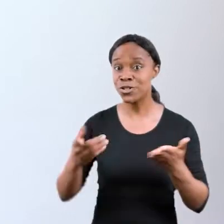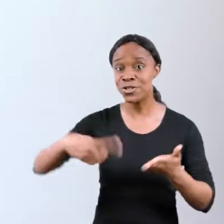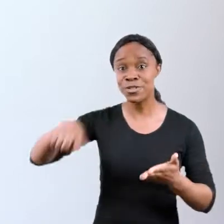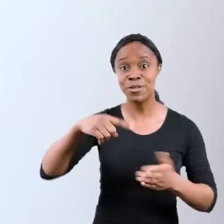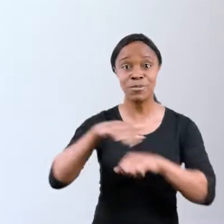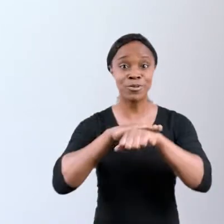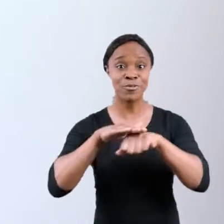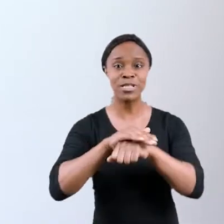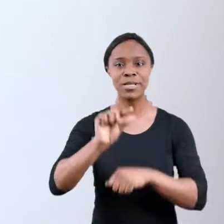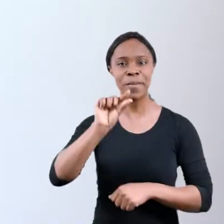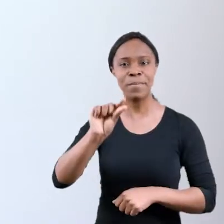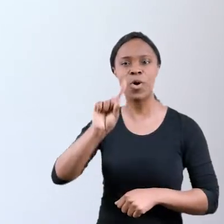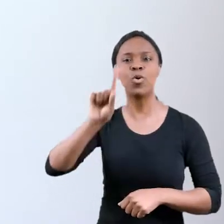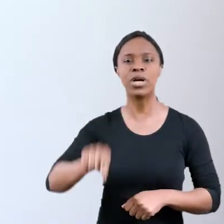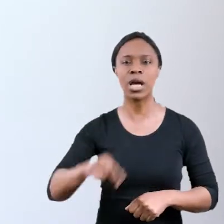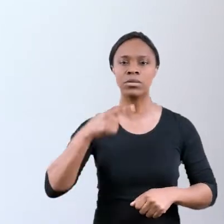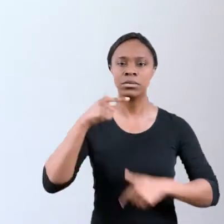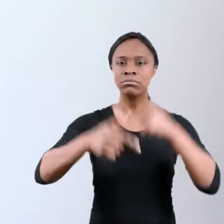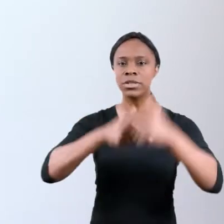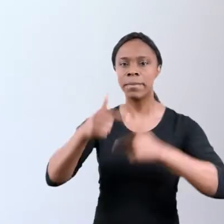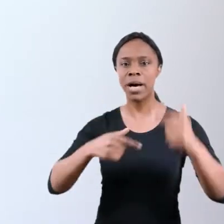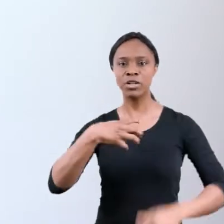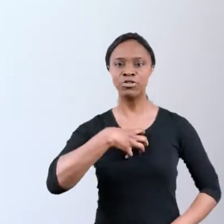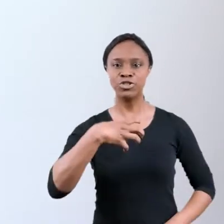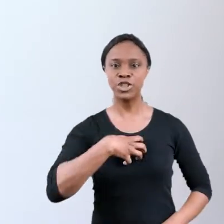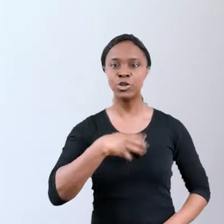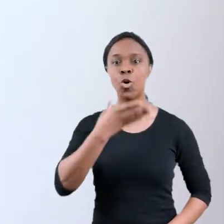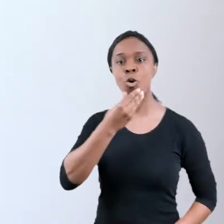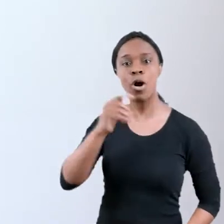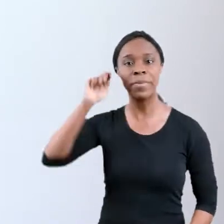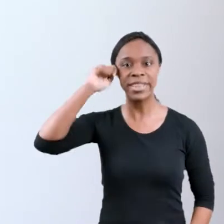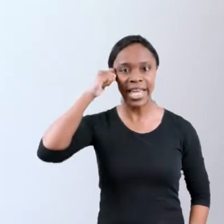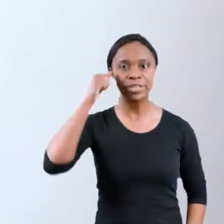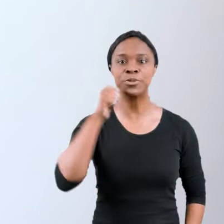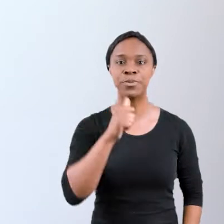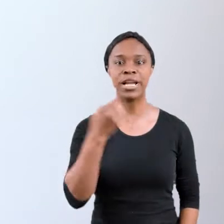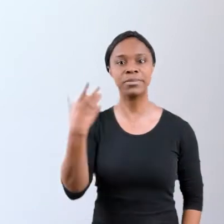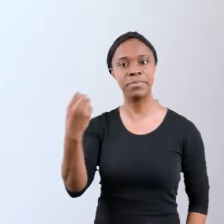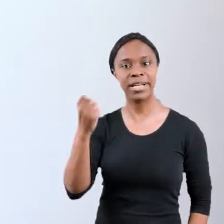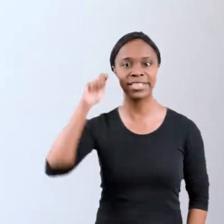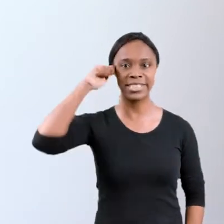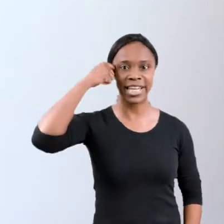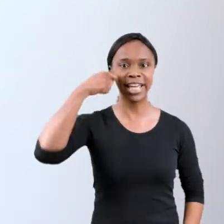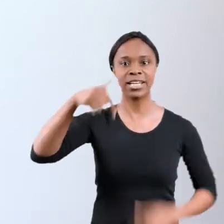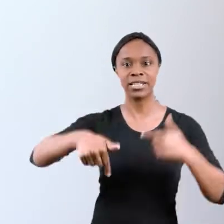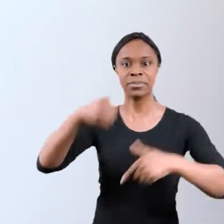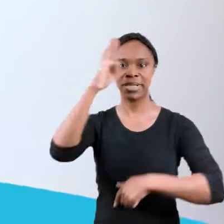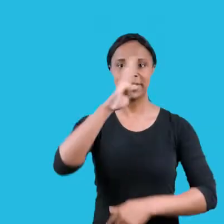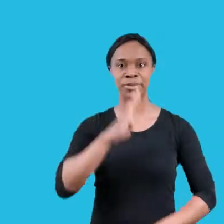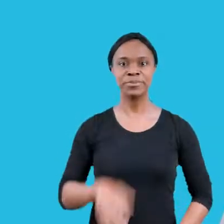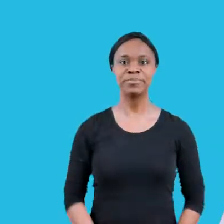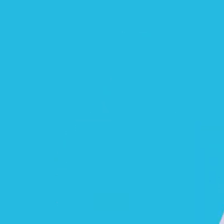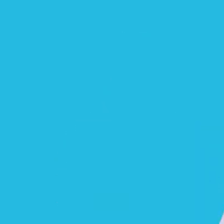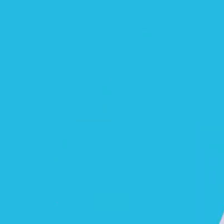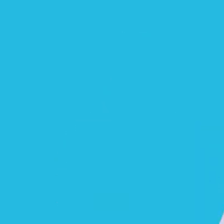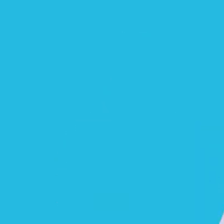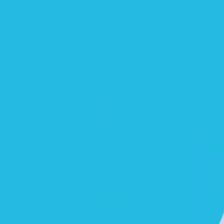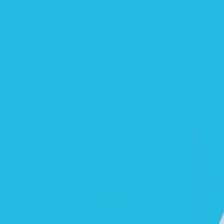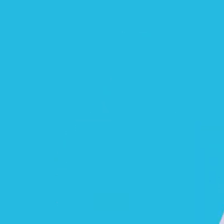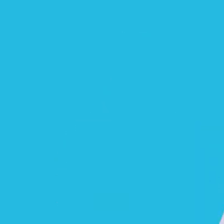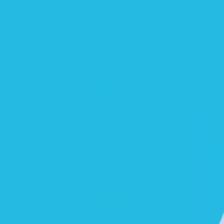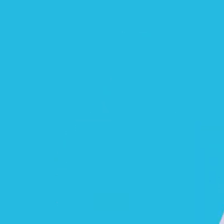Hoje vamos falar um pouco mais sobre as condições de trabalho de homens negros e de mulheres brancas e negras no Brasil.